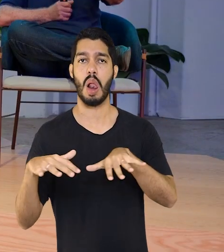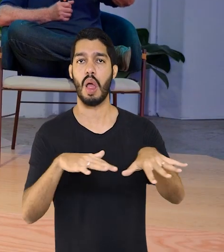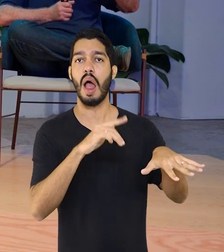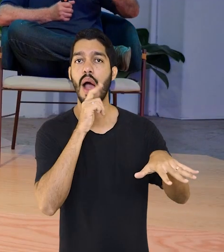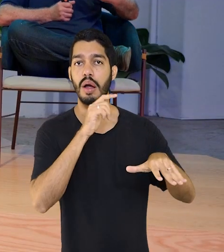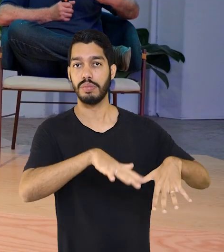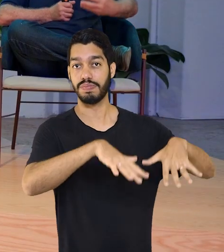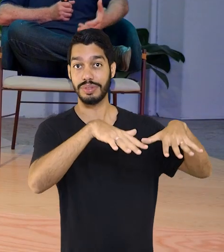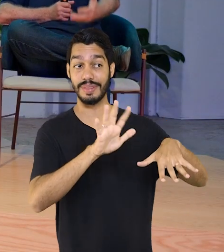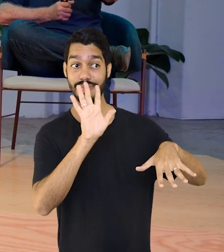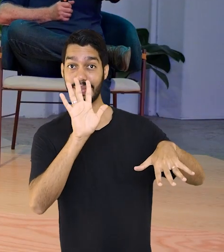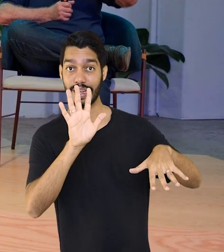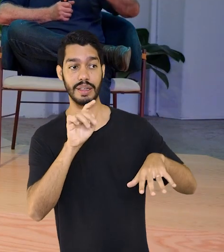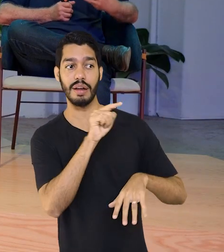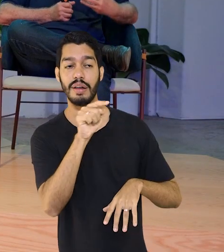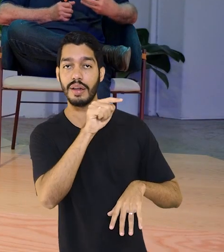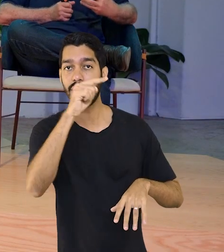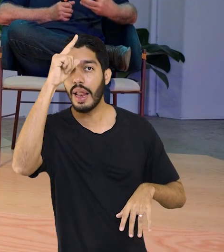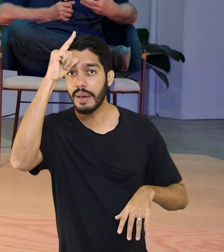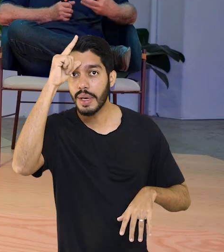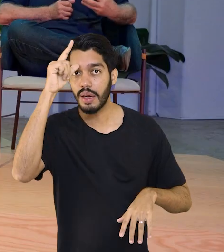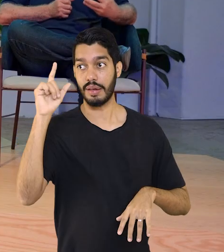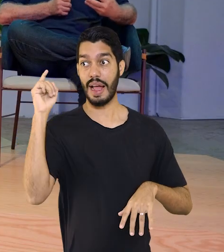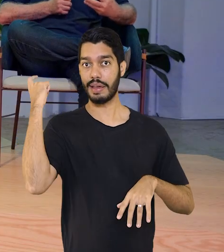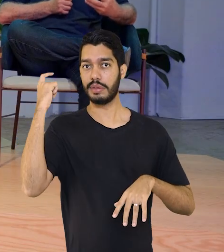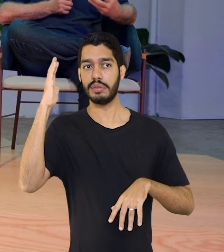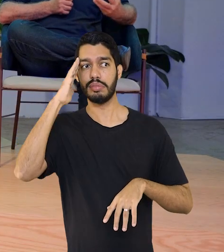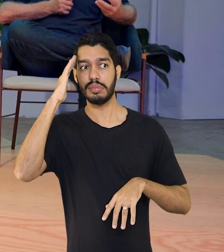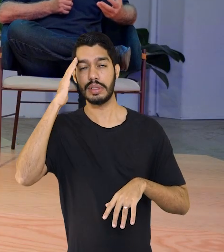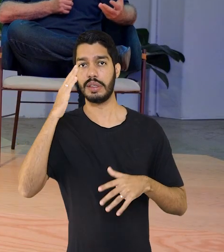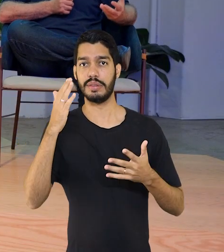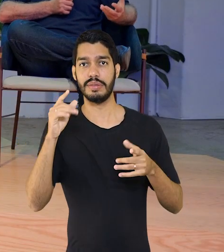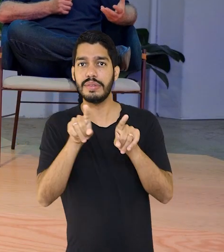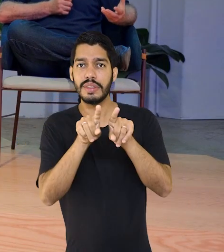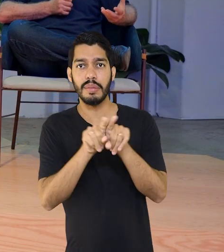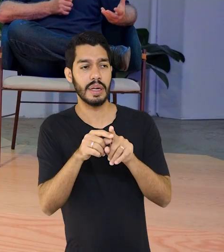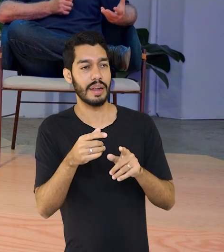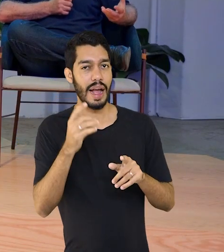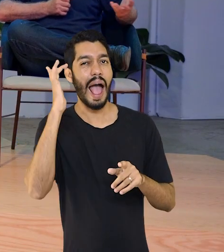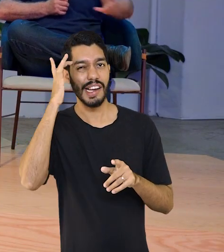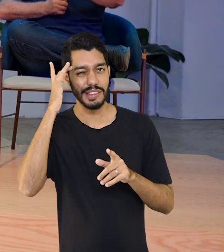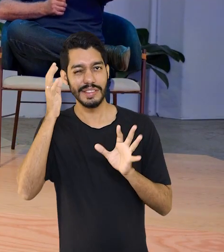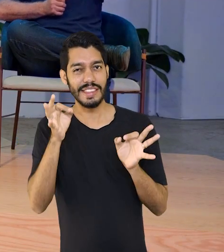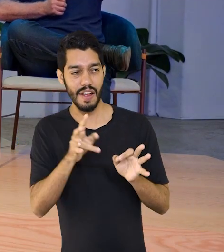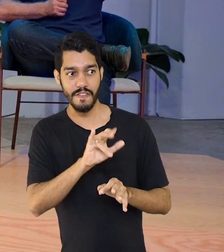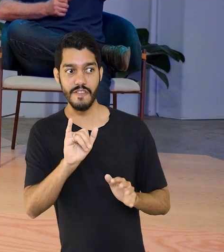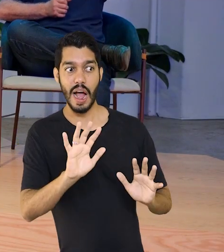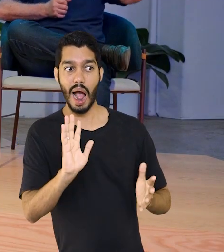Mas para a cultura alemã, para o entendimento que eles tinham, a hipótese de alguém morrer num porão por causa de inundação